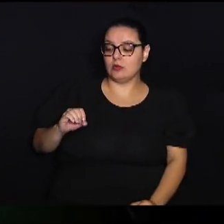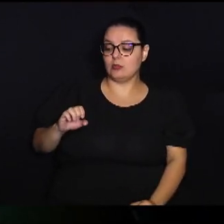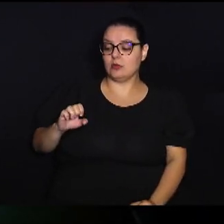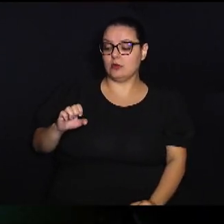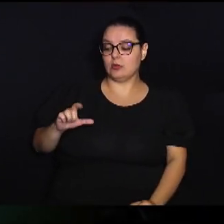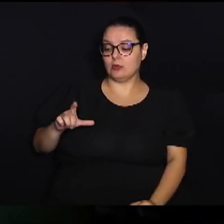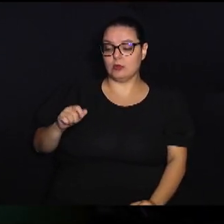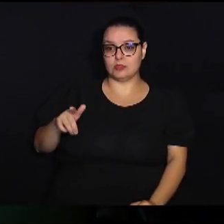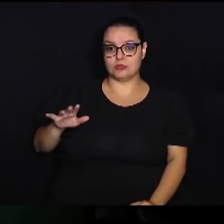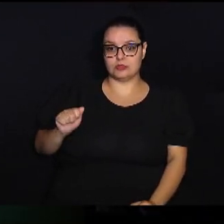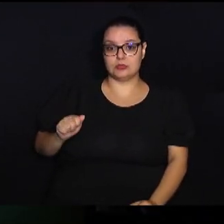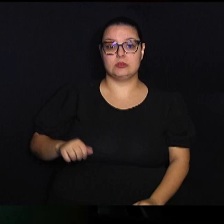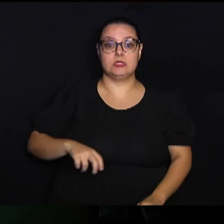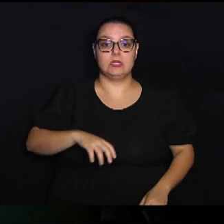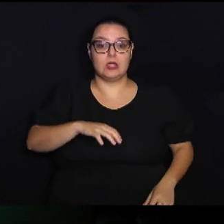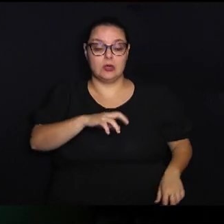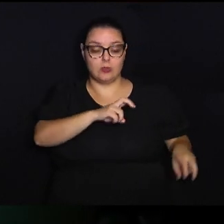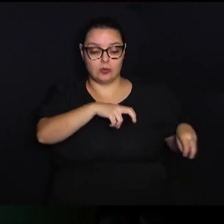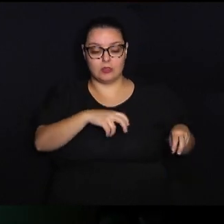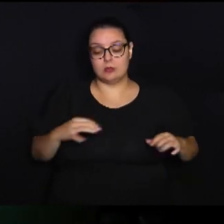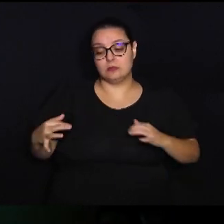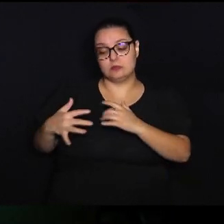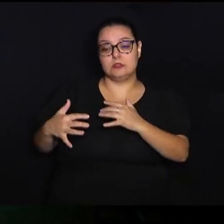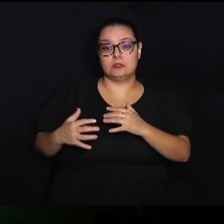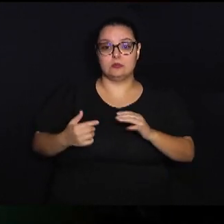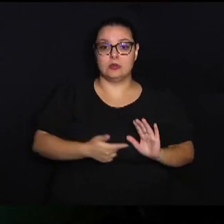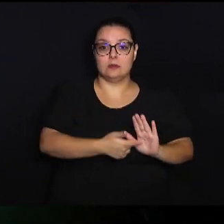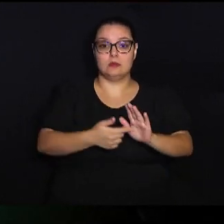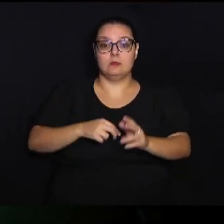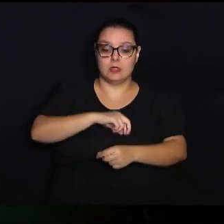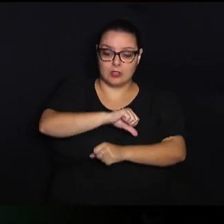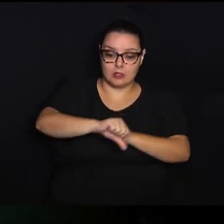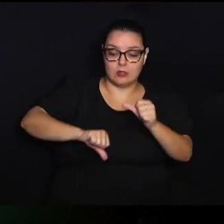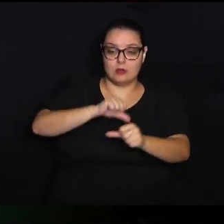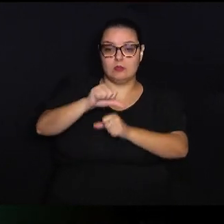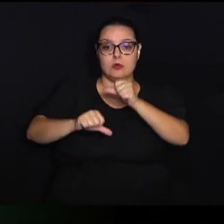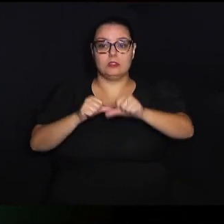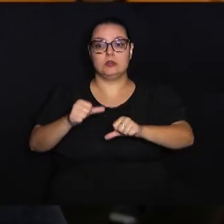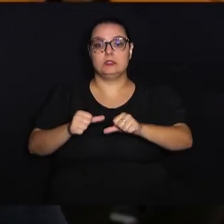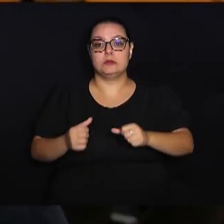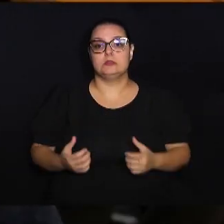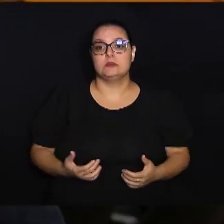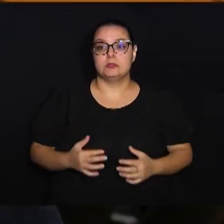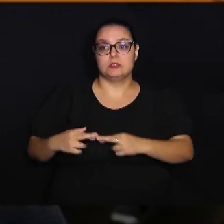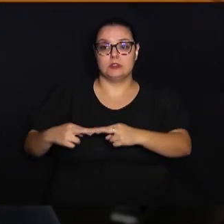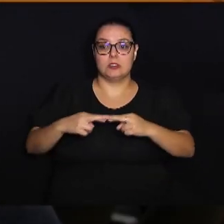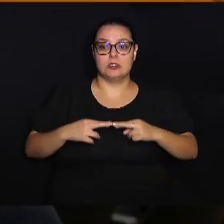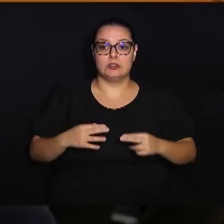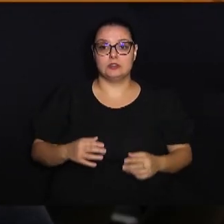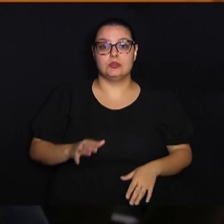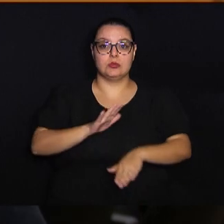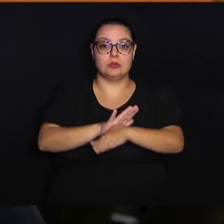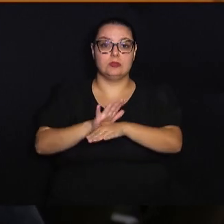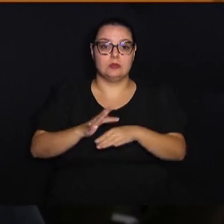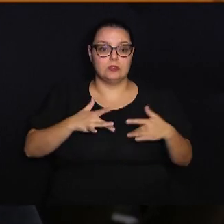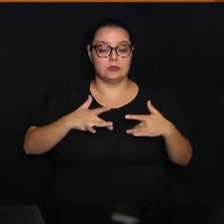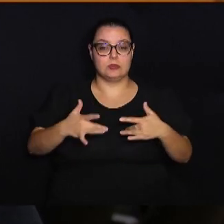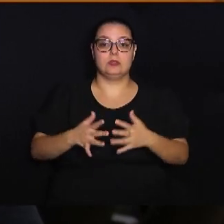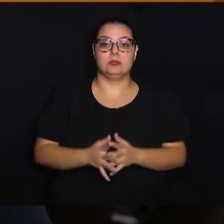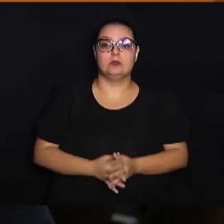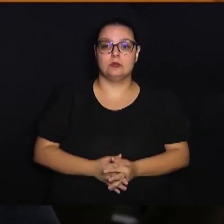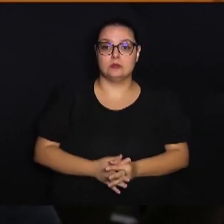e outras ações para disseminar ideias e valores culturais entre adeptos e profissionais ligados